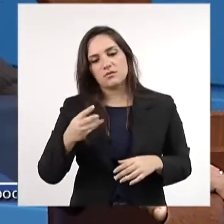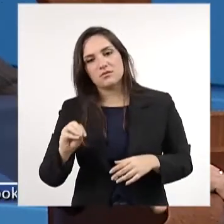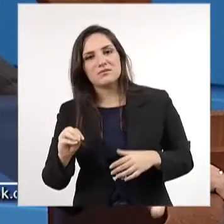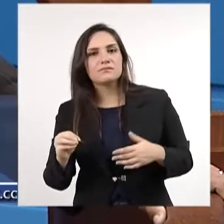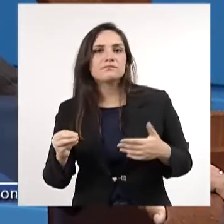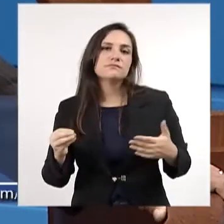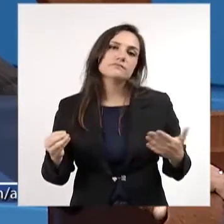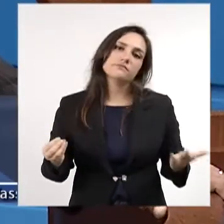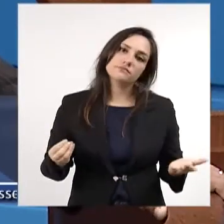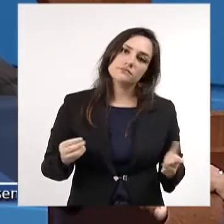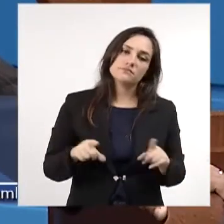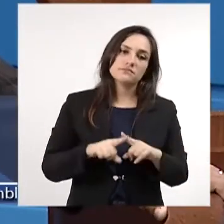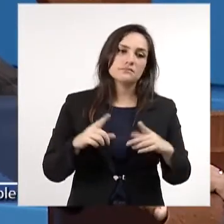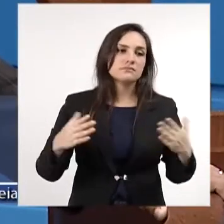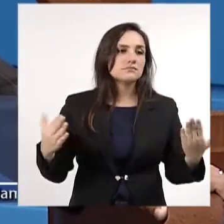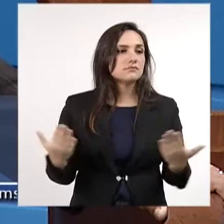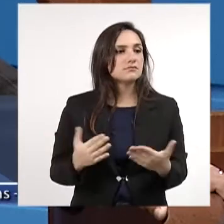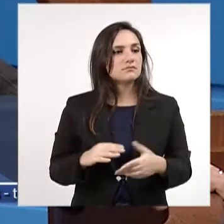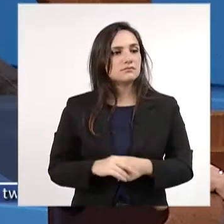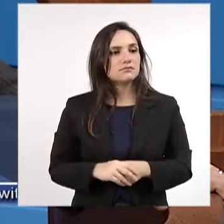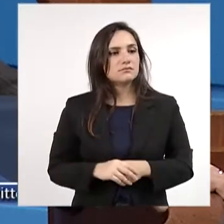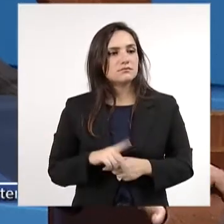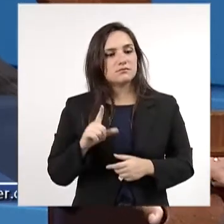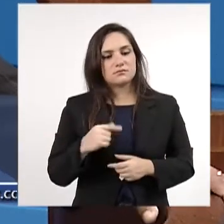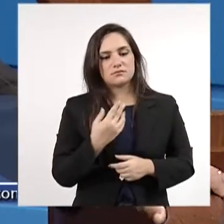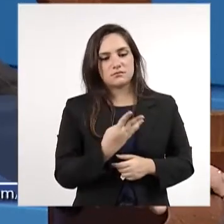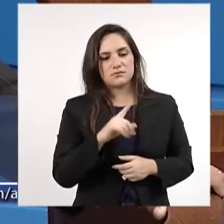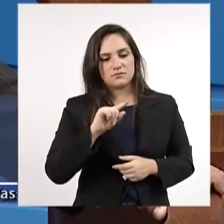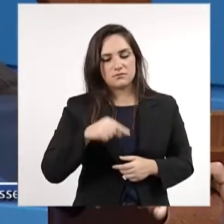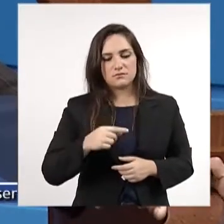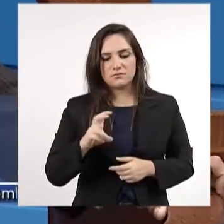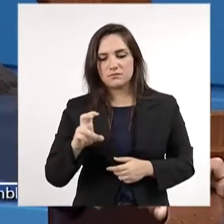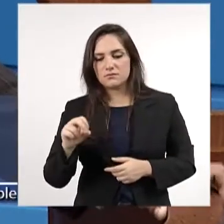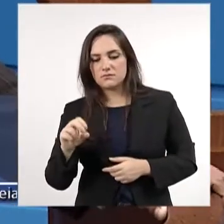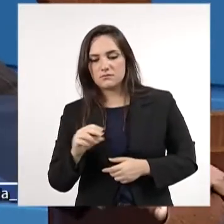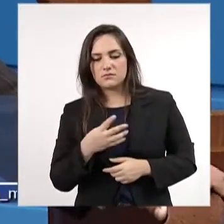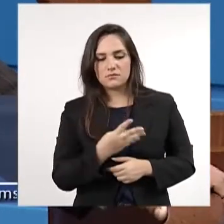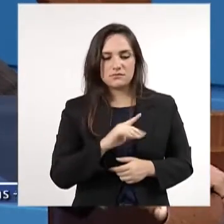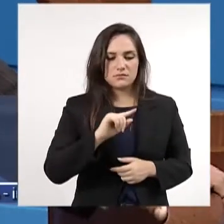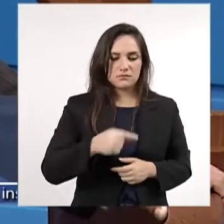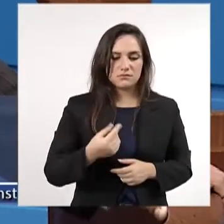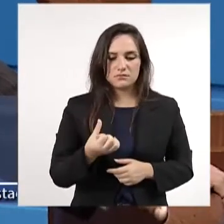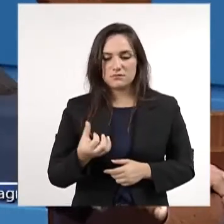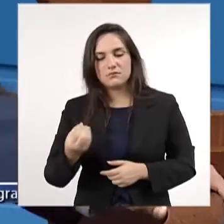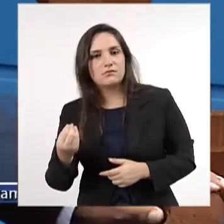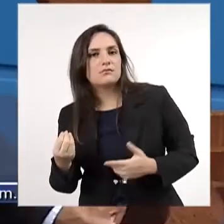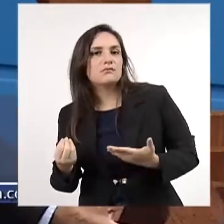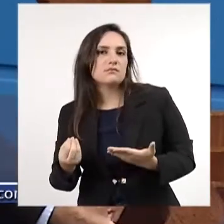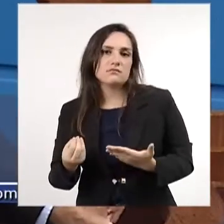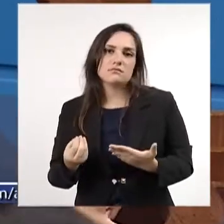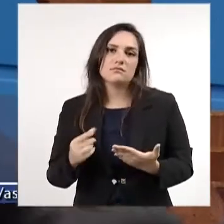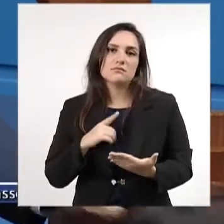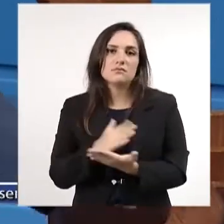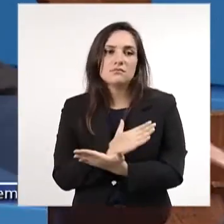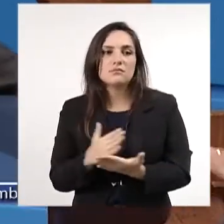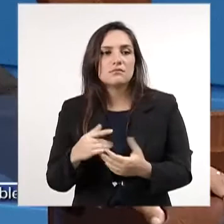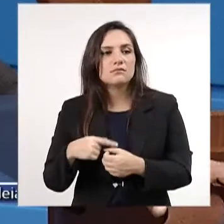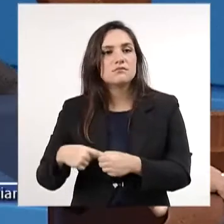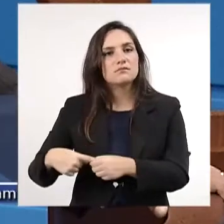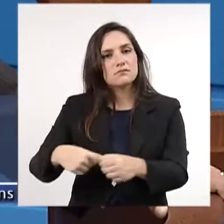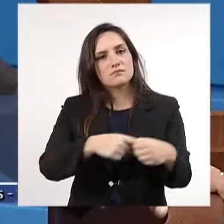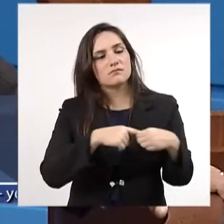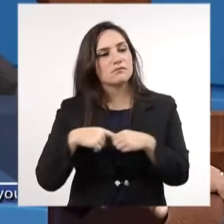e que agora foi para o patamar de R$ 4,50, R$ 4,60, e algumas cidades do